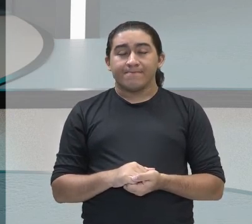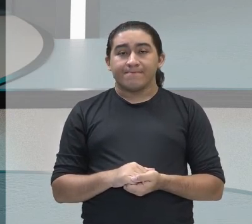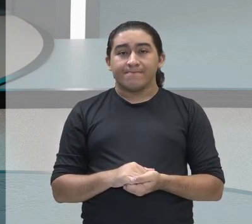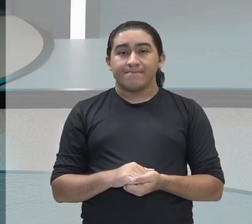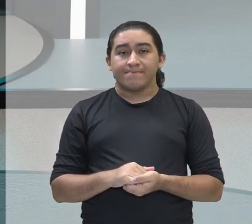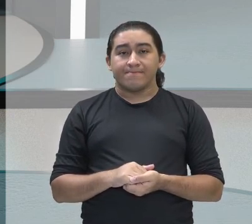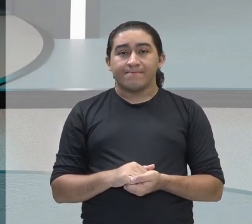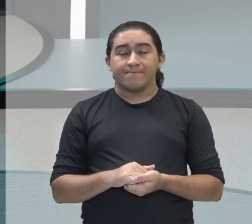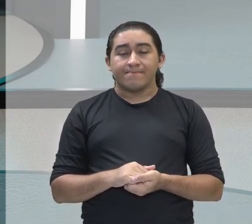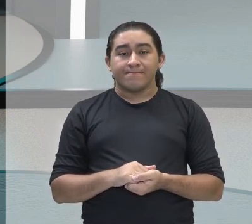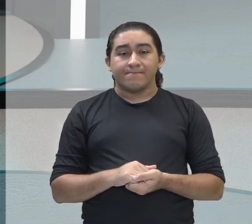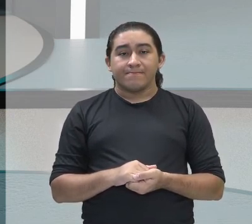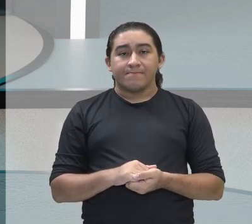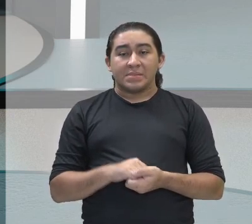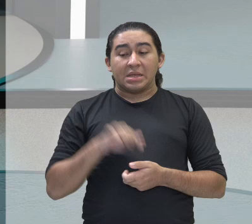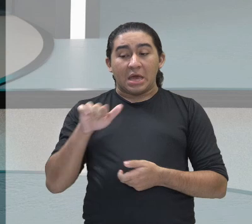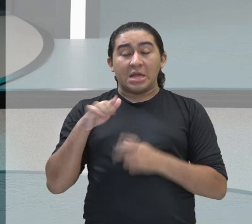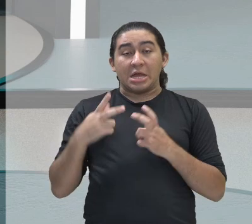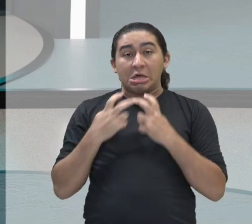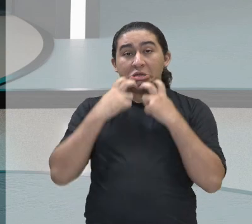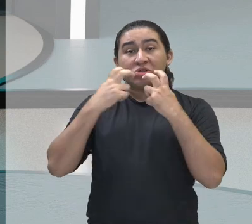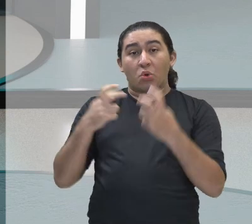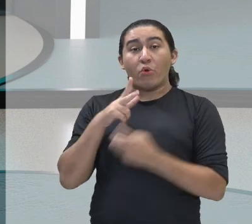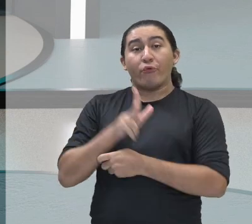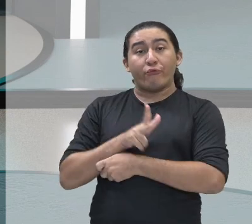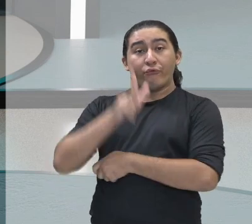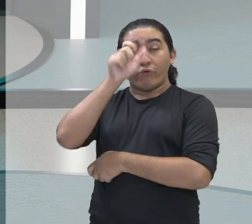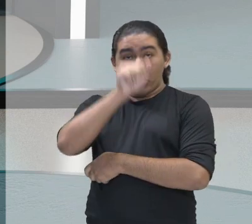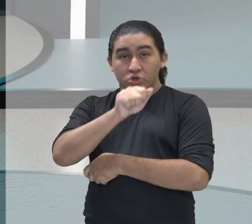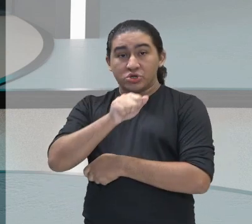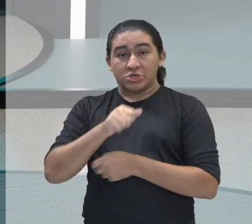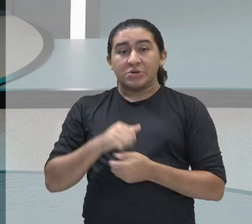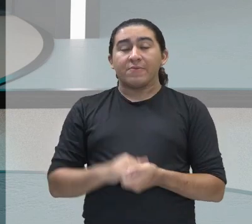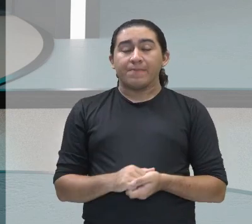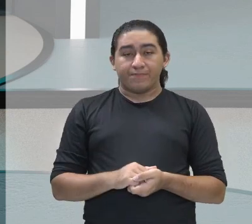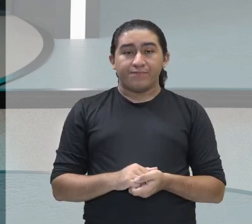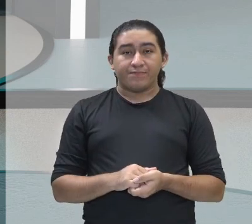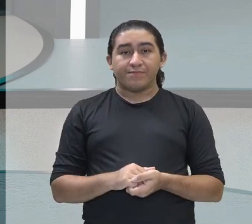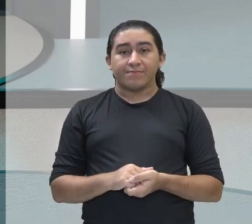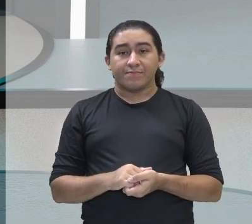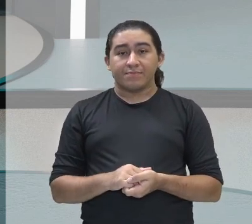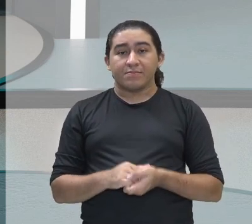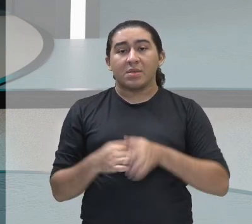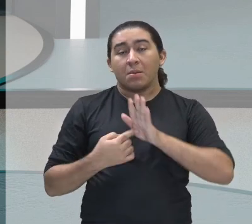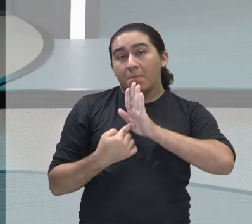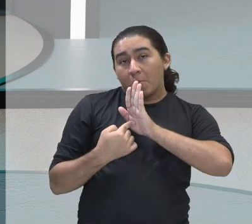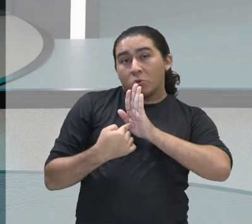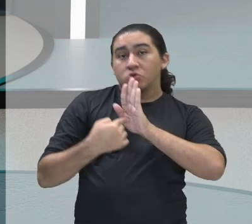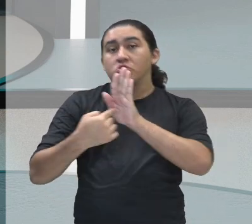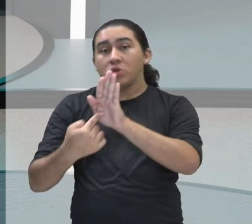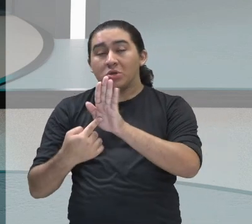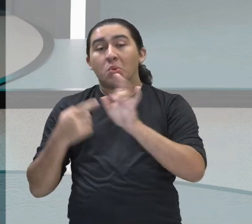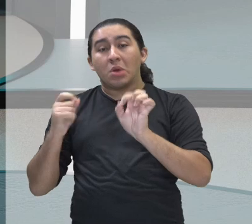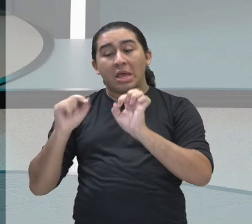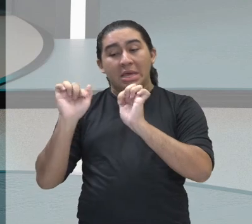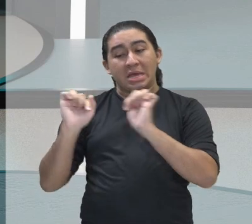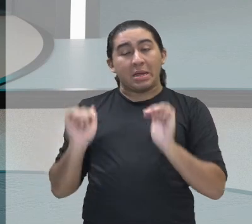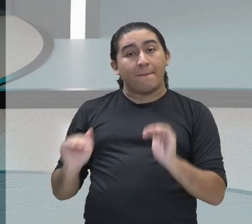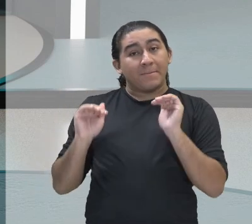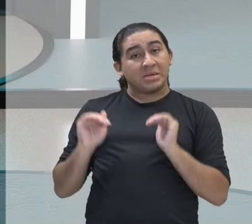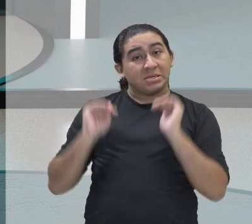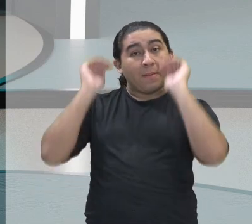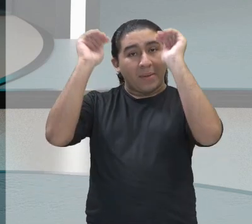feroz rugiu, né, poderosamente, cheio de poder, acertando, né, mostrando seu domínio sobre